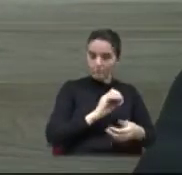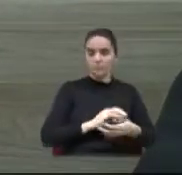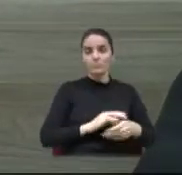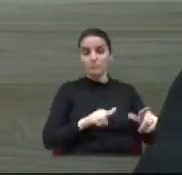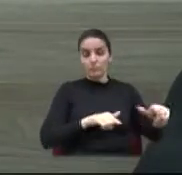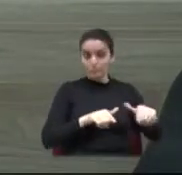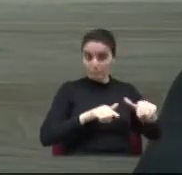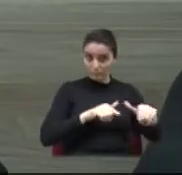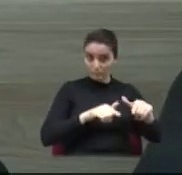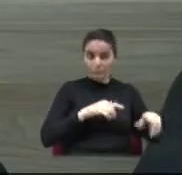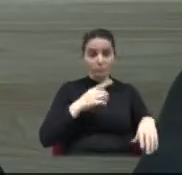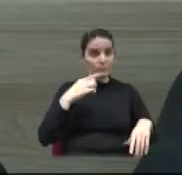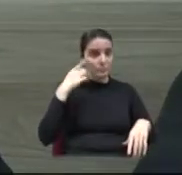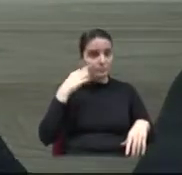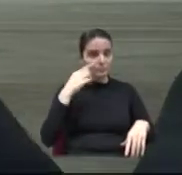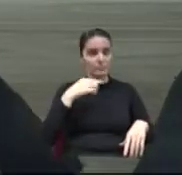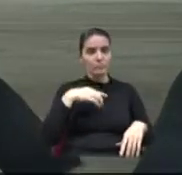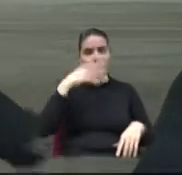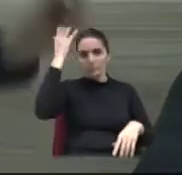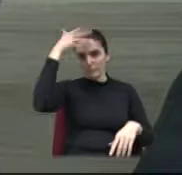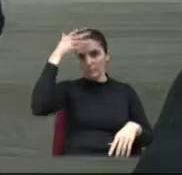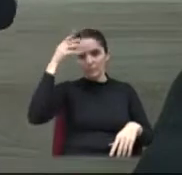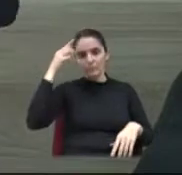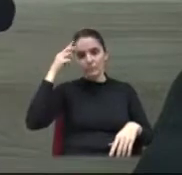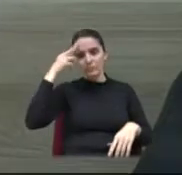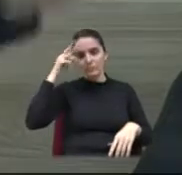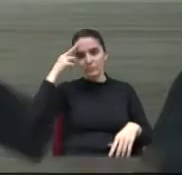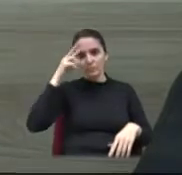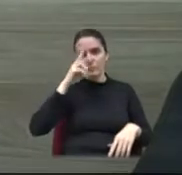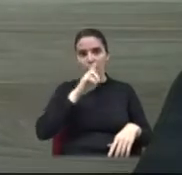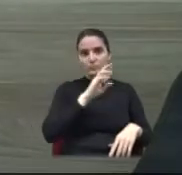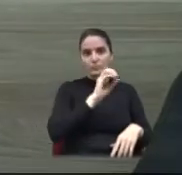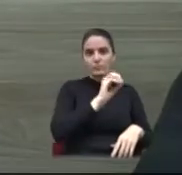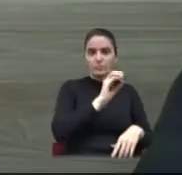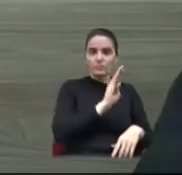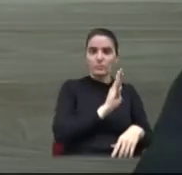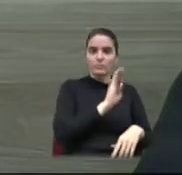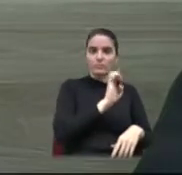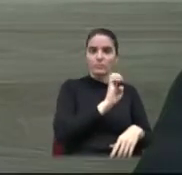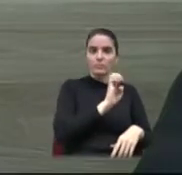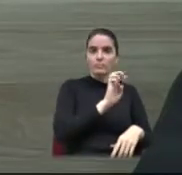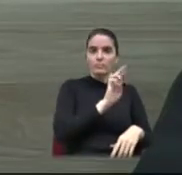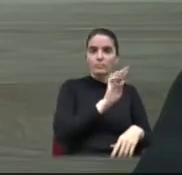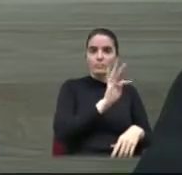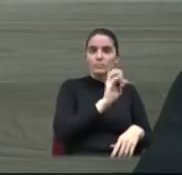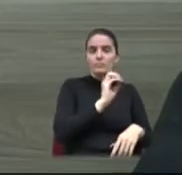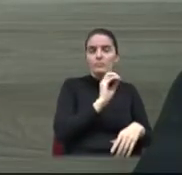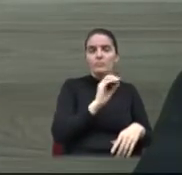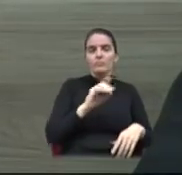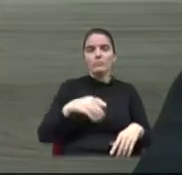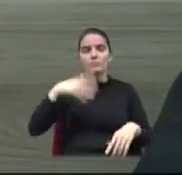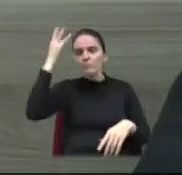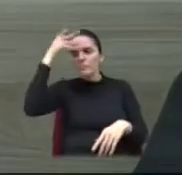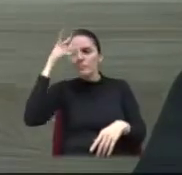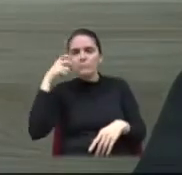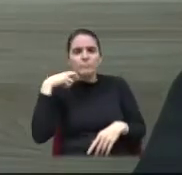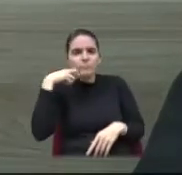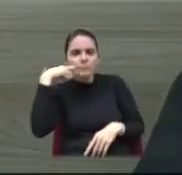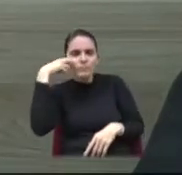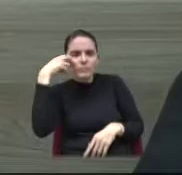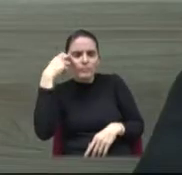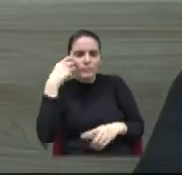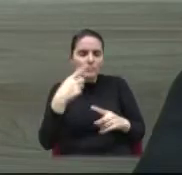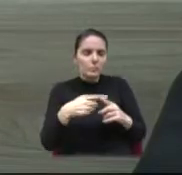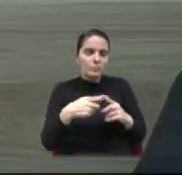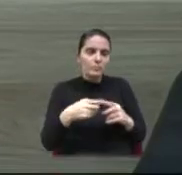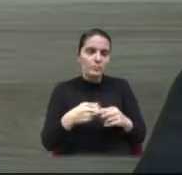Lembro do Dr. Roberto, eu ainda menina, e eu morria de vergonha do Dr. Roberto, porque ele sempre brincava